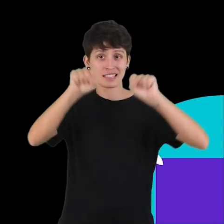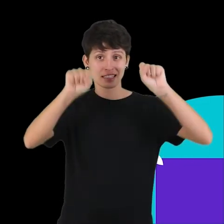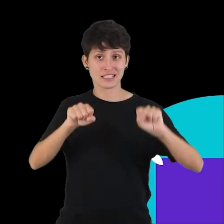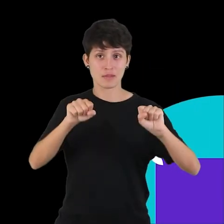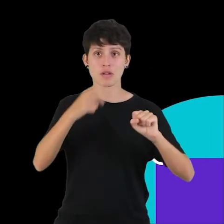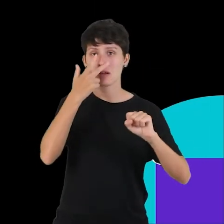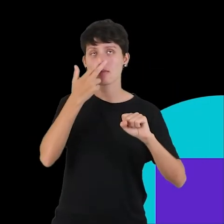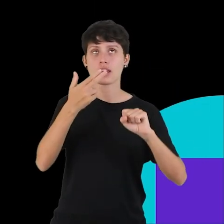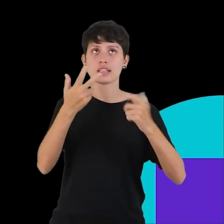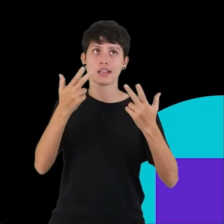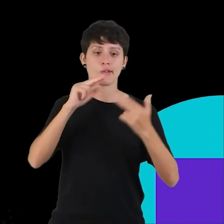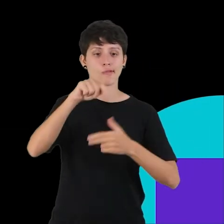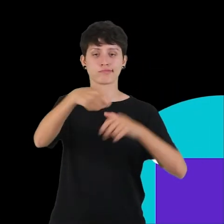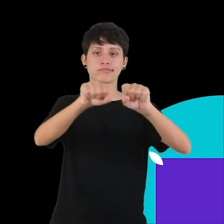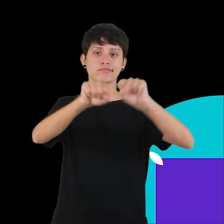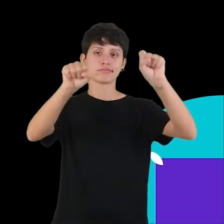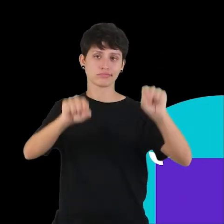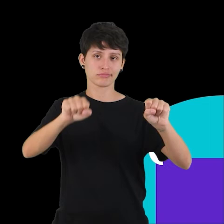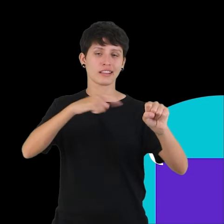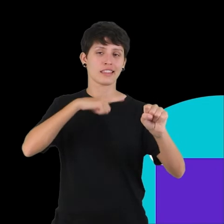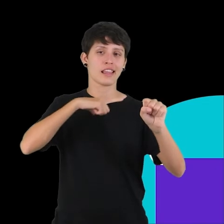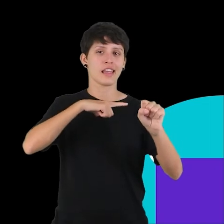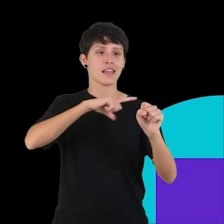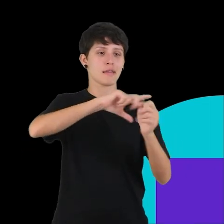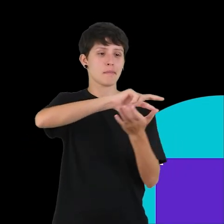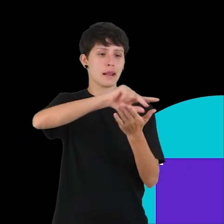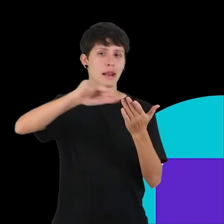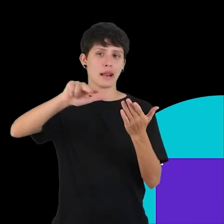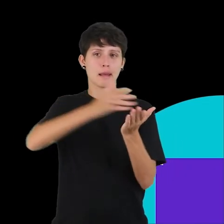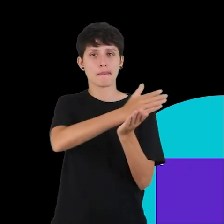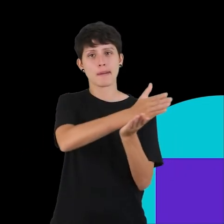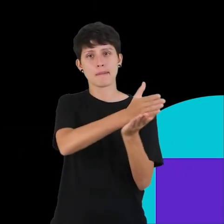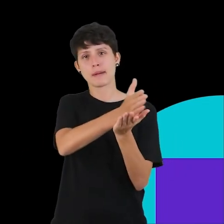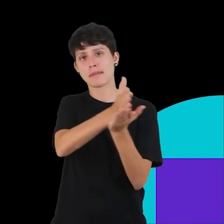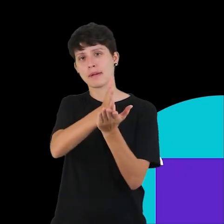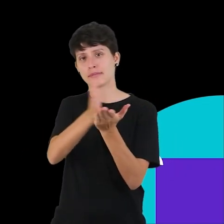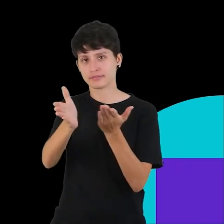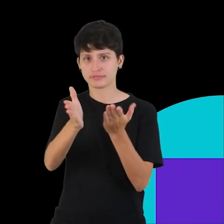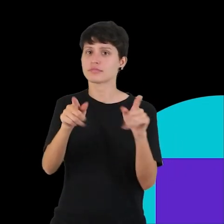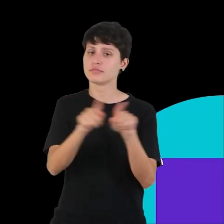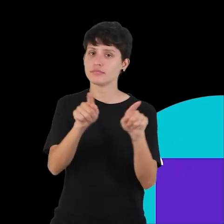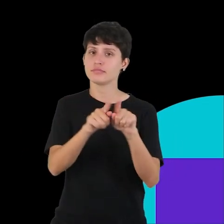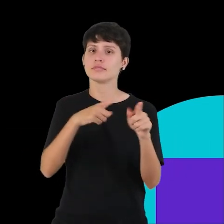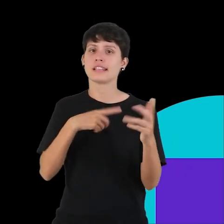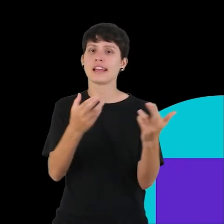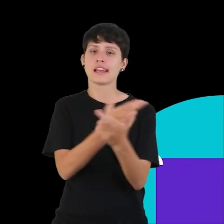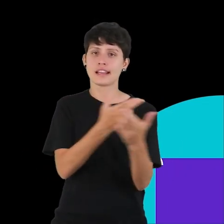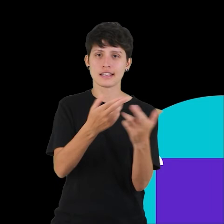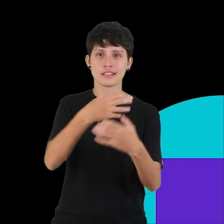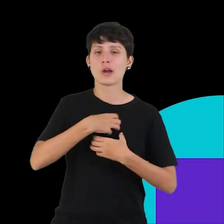Legal. Legal, gente. Muito bom. Então, agora eu vou falar um pouquinho, então,